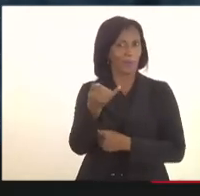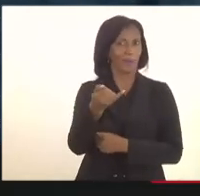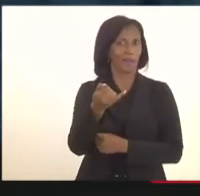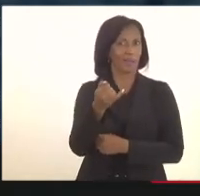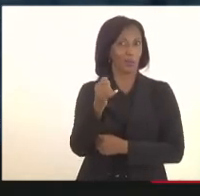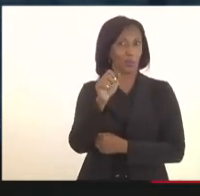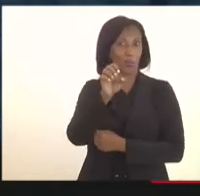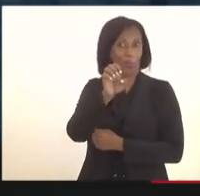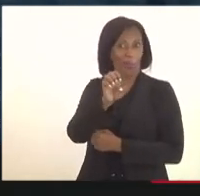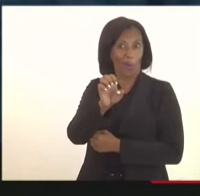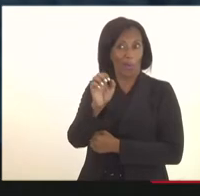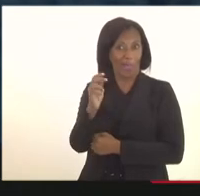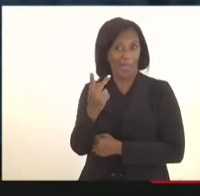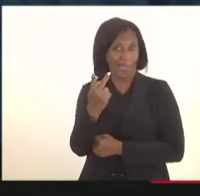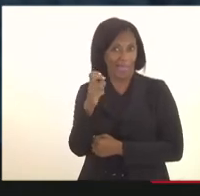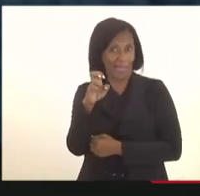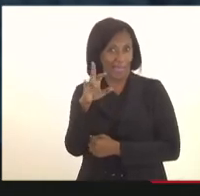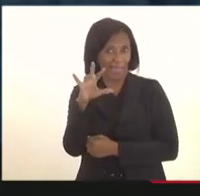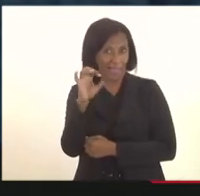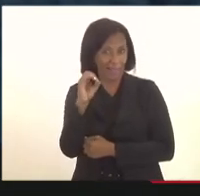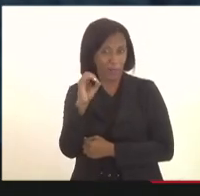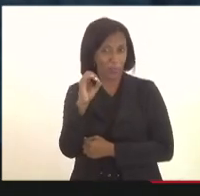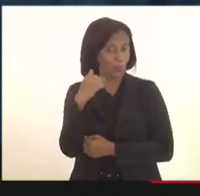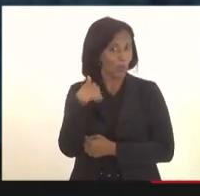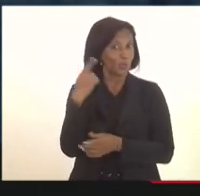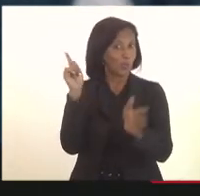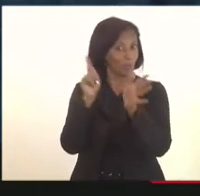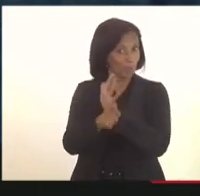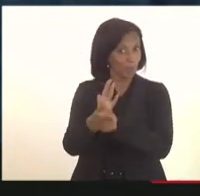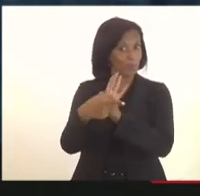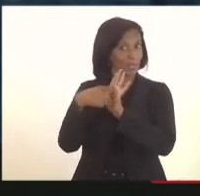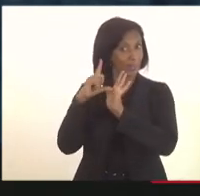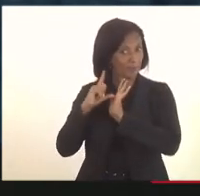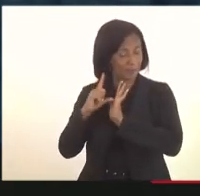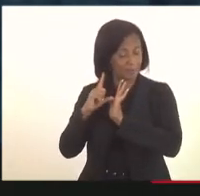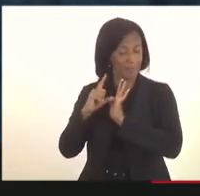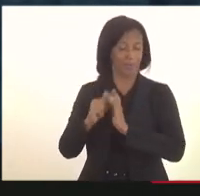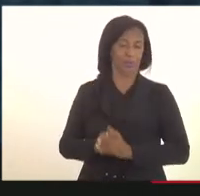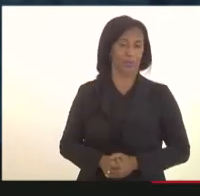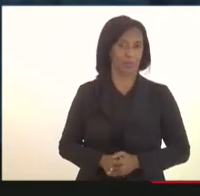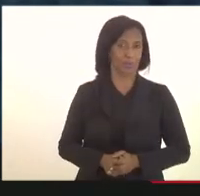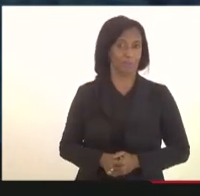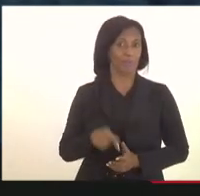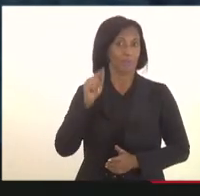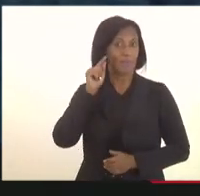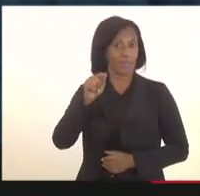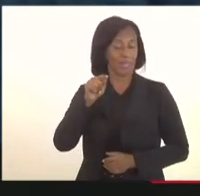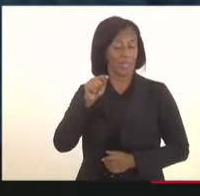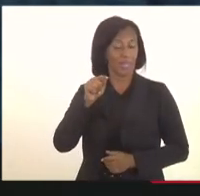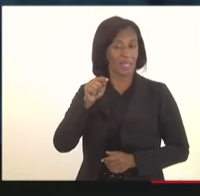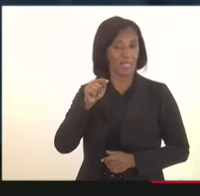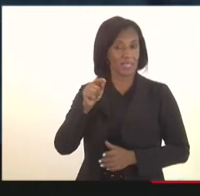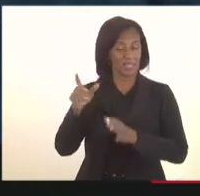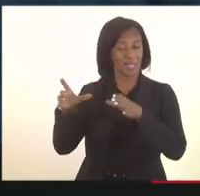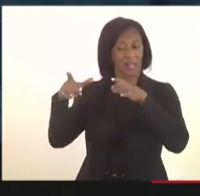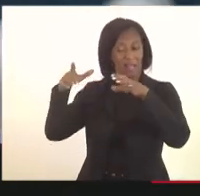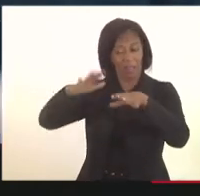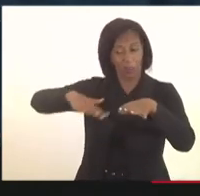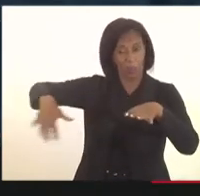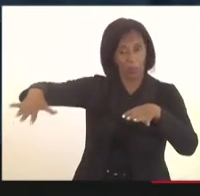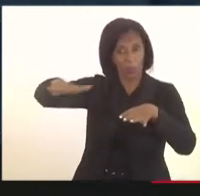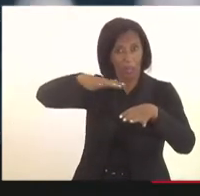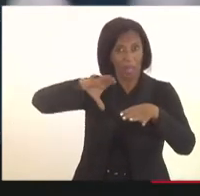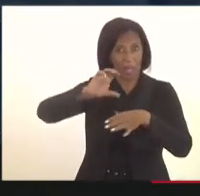hélio. Mesma pergunta que eu já fiz anteriores. O que existe de aproveitamento econômico das jazidas de hélio